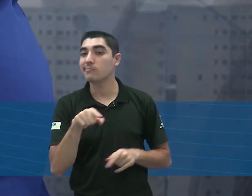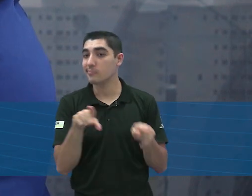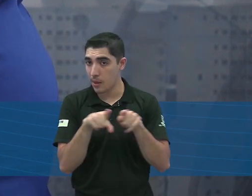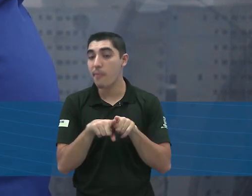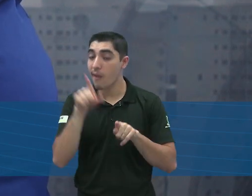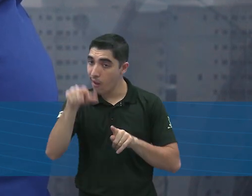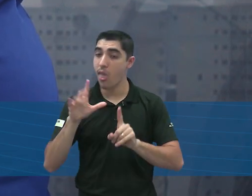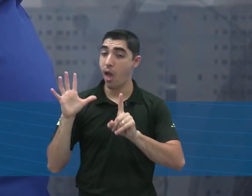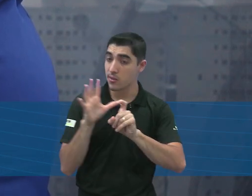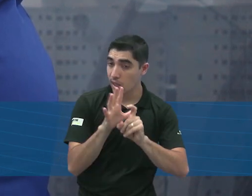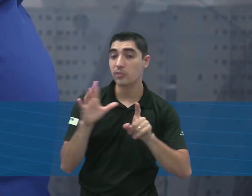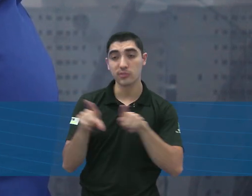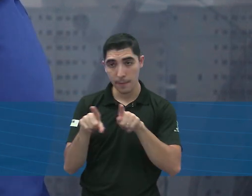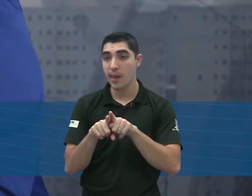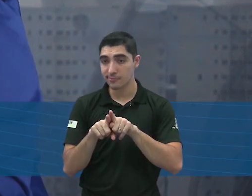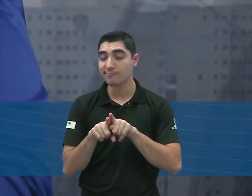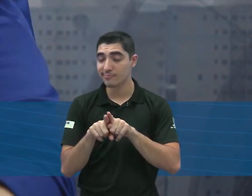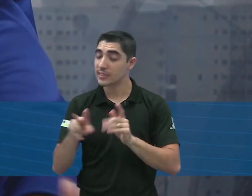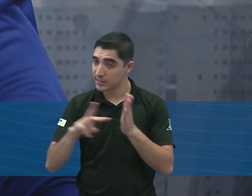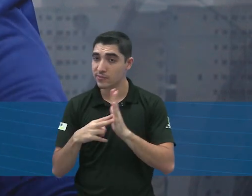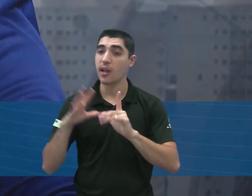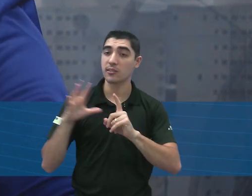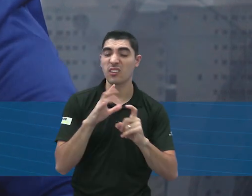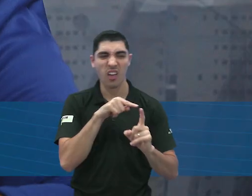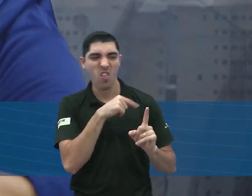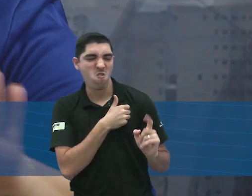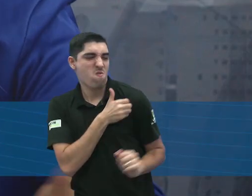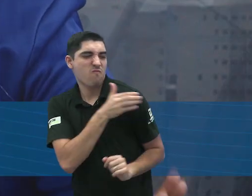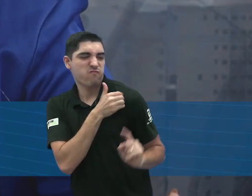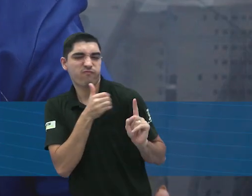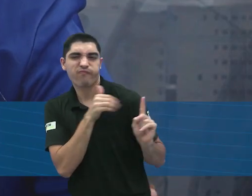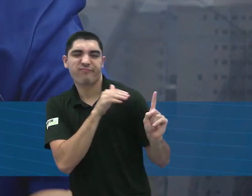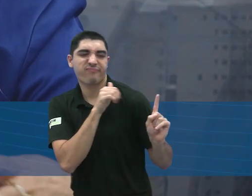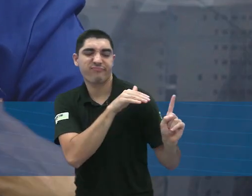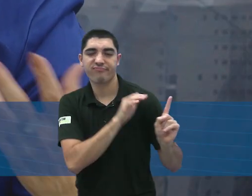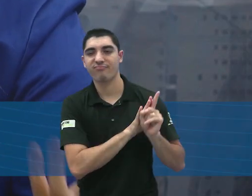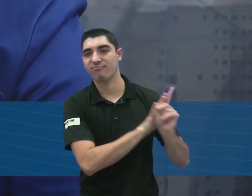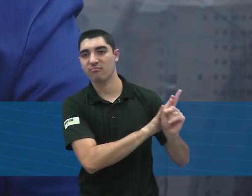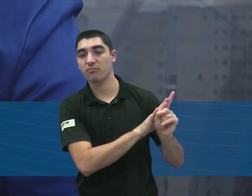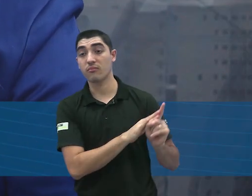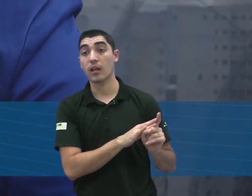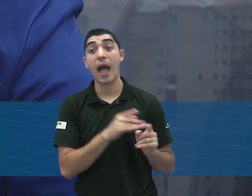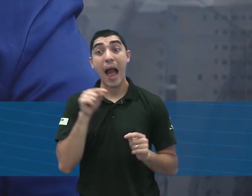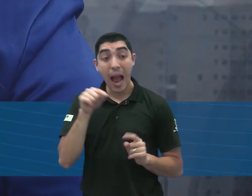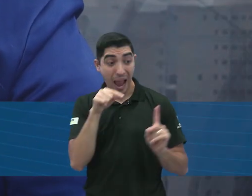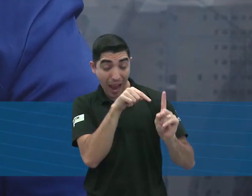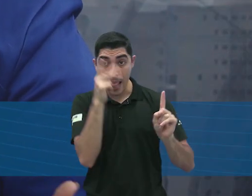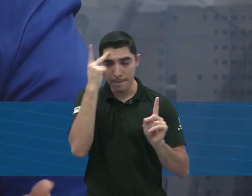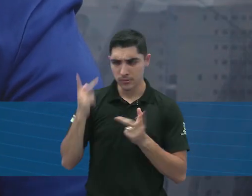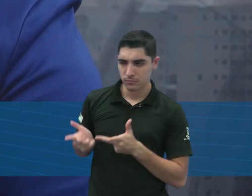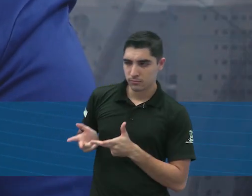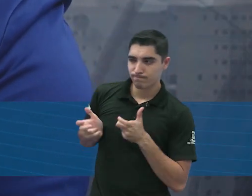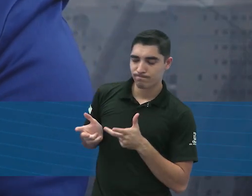uma característica de um assédio moral. Eu deixo aquela pessoa de lado, eu isolo ela e isso vai causando nessa